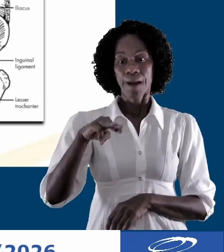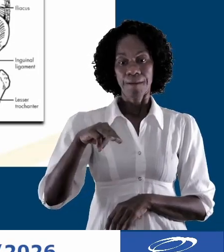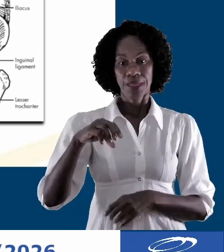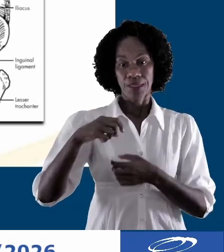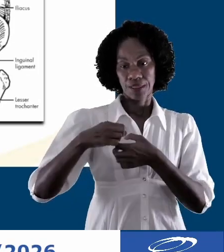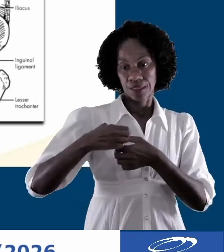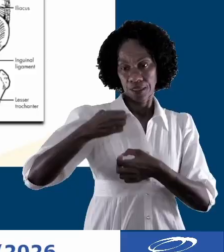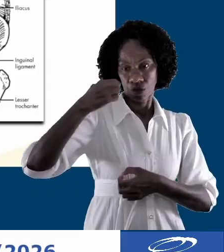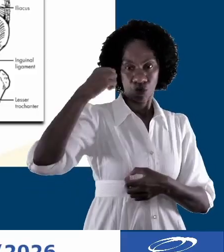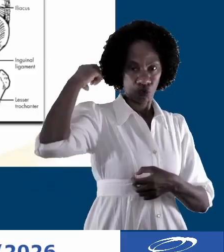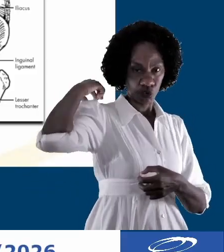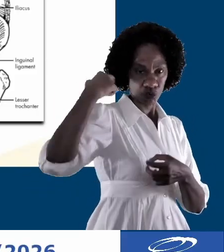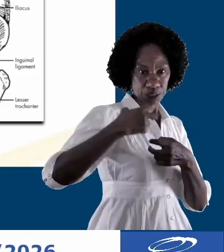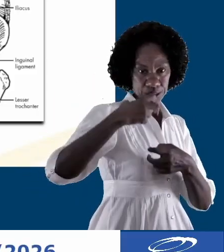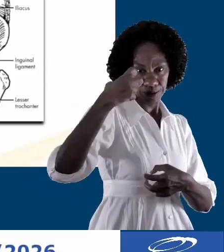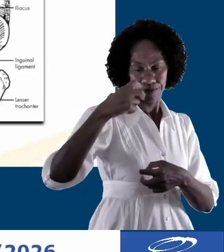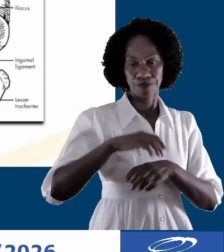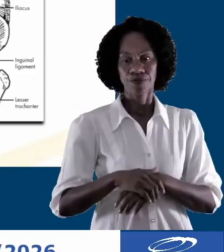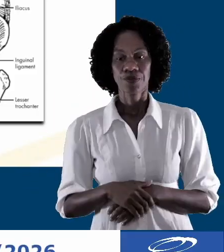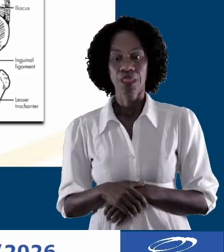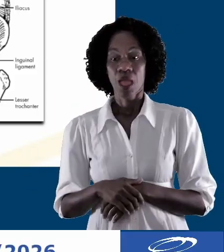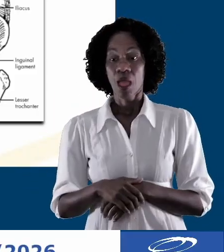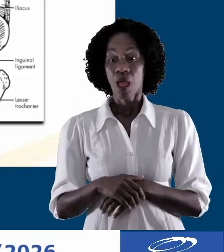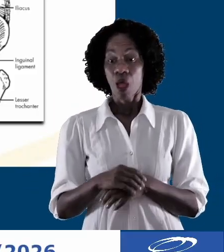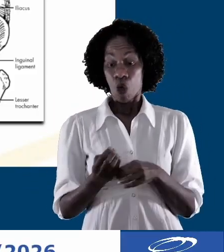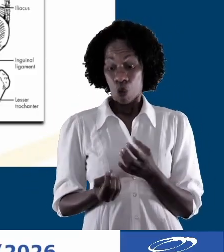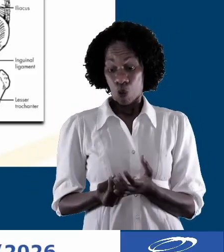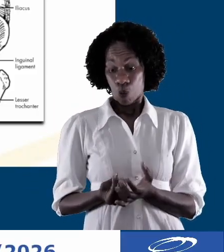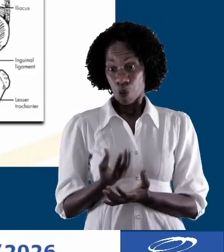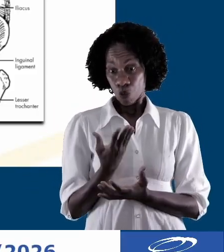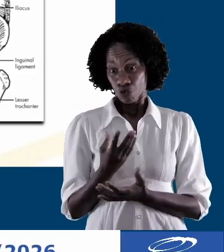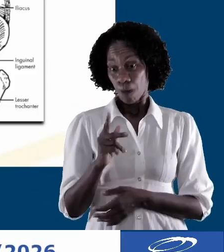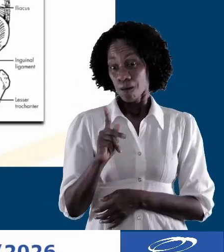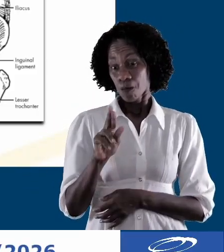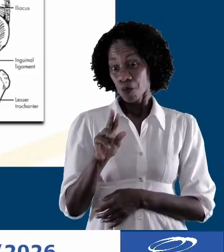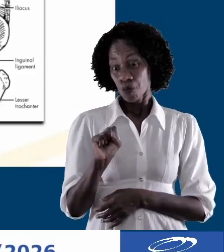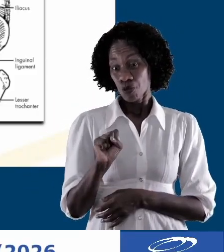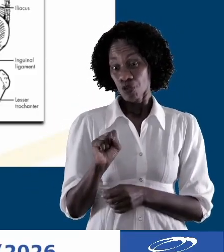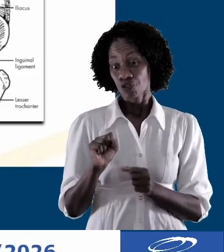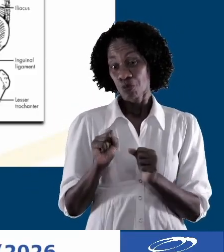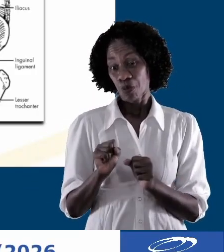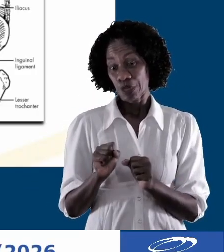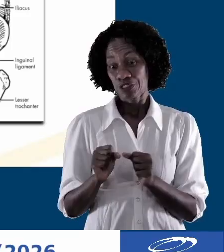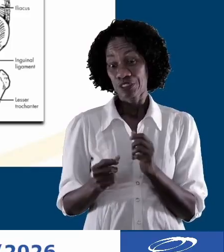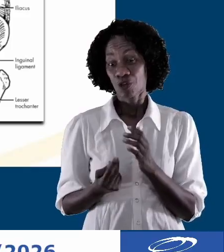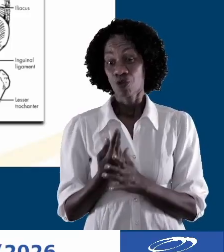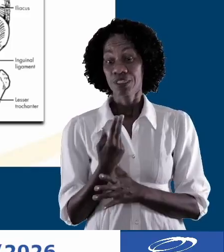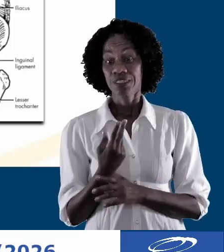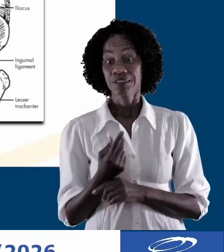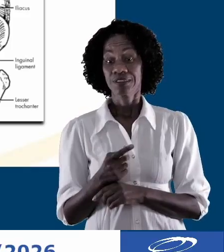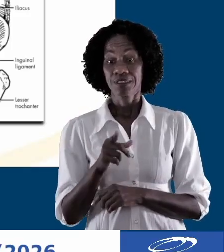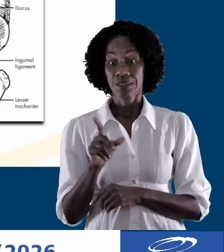E esse abscesso ele pode migrar. Aqui a gente observa uma paciente aqui do INTO, que tinha uma tuberculose vertebral torácica, e através do